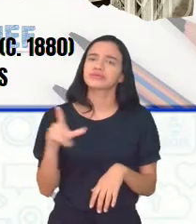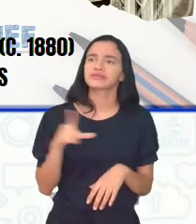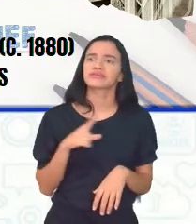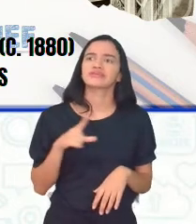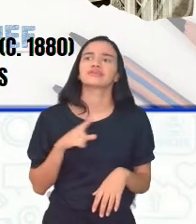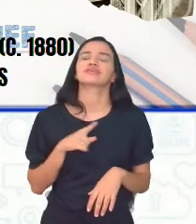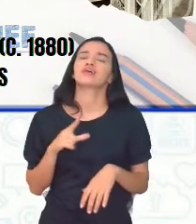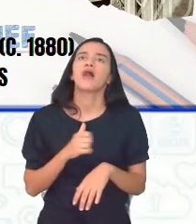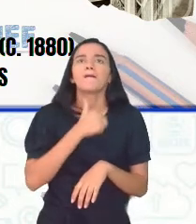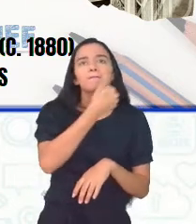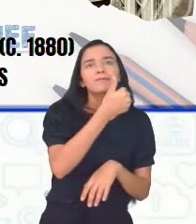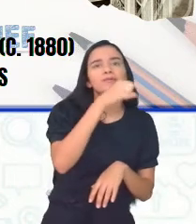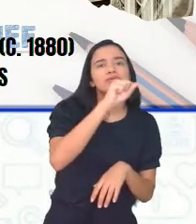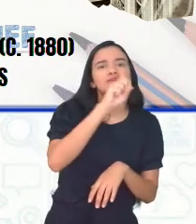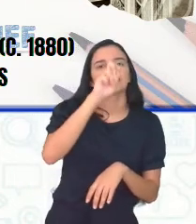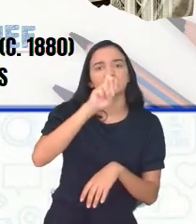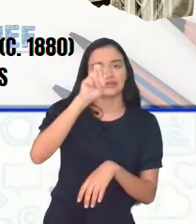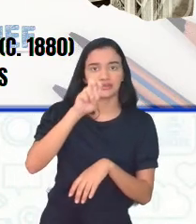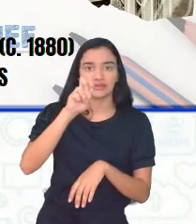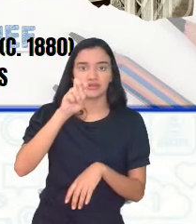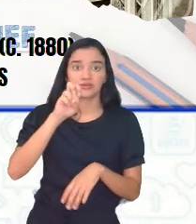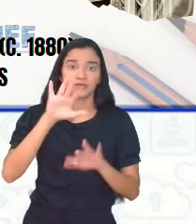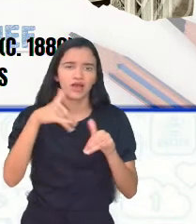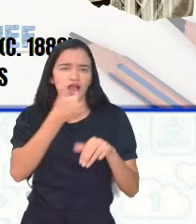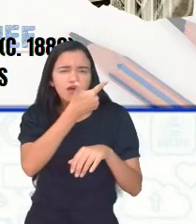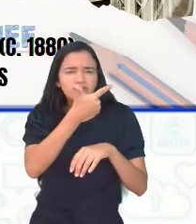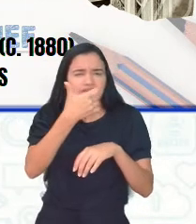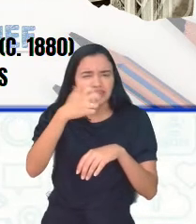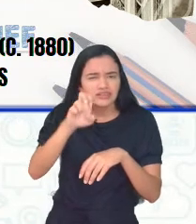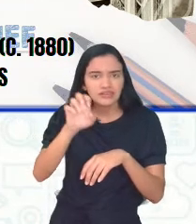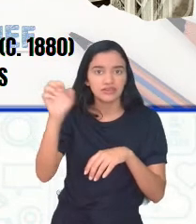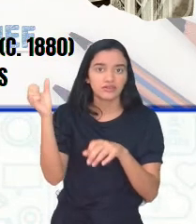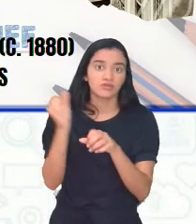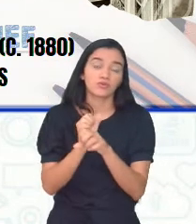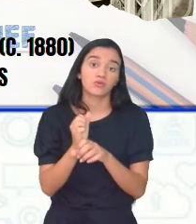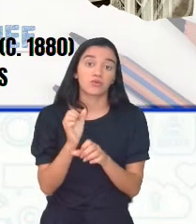né, 1855, 25 anos, né, da